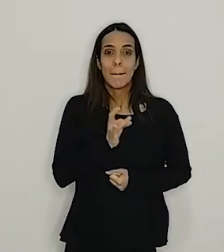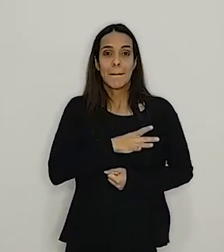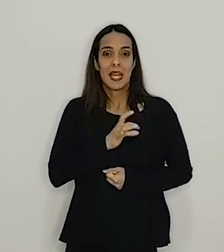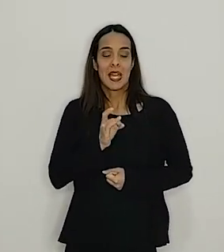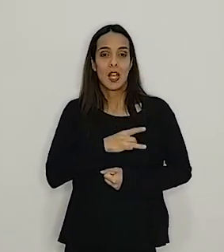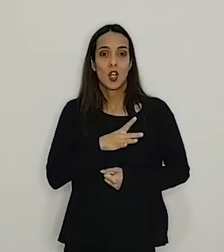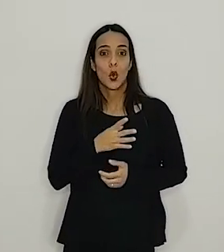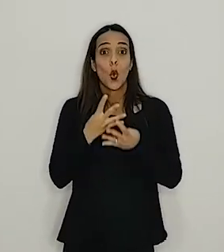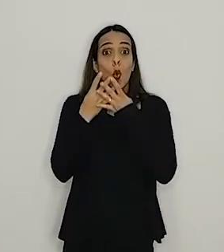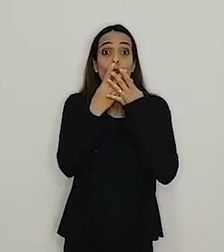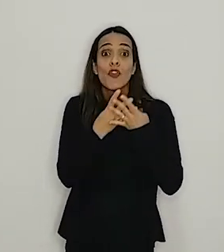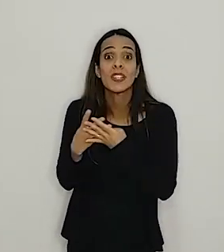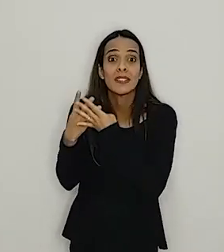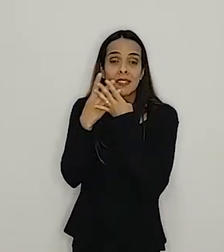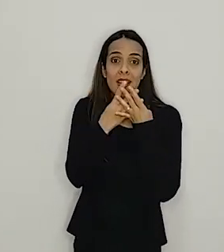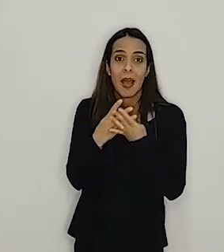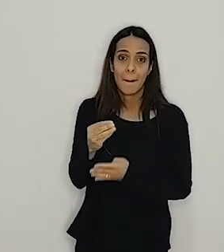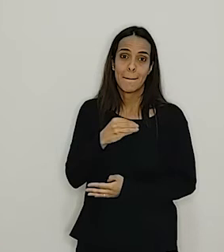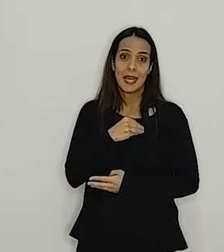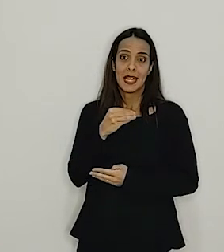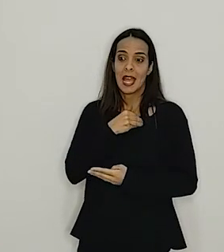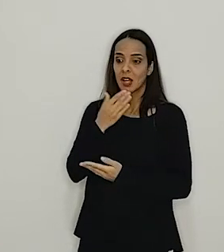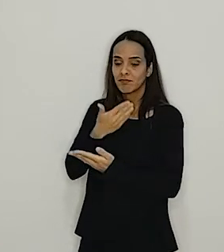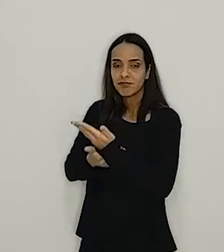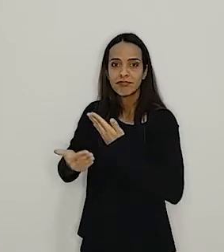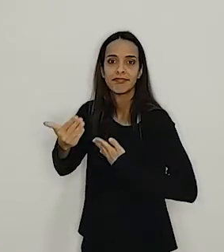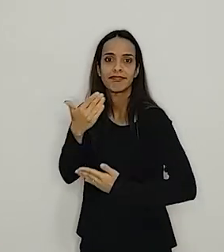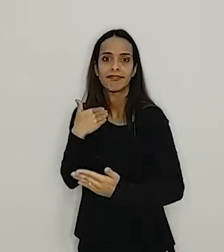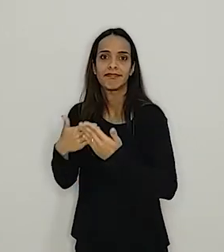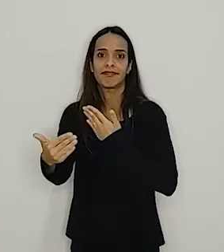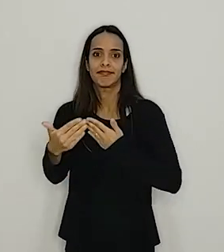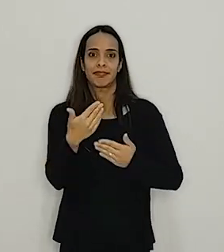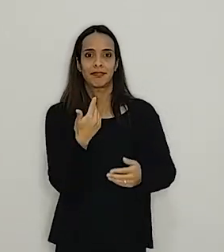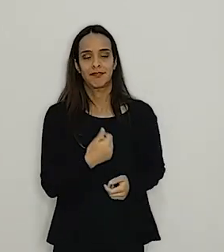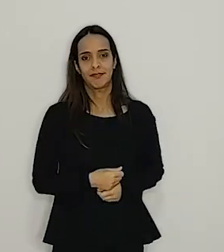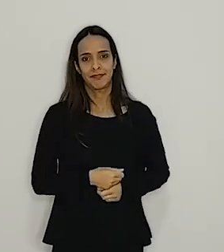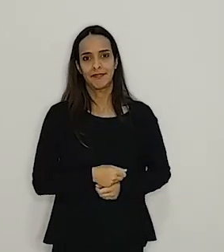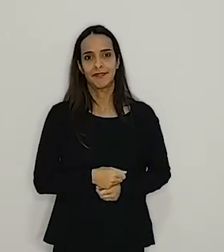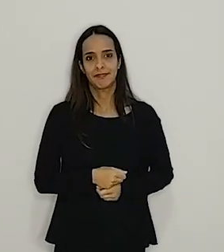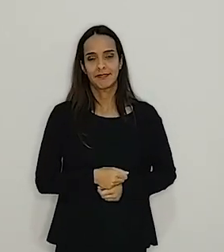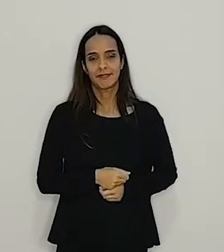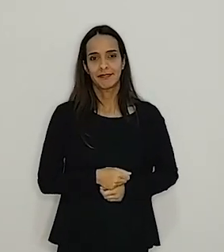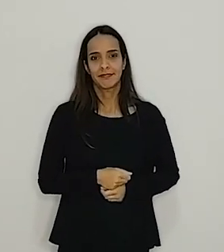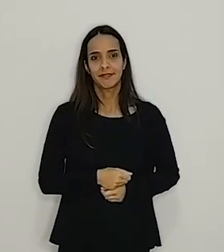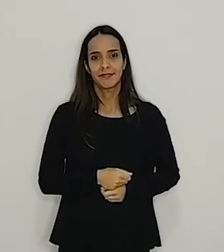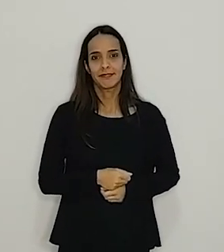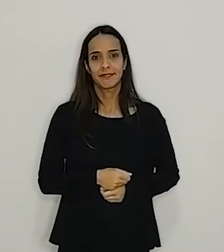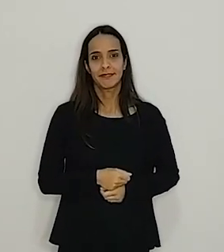medos, confessarmos os nossos pecados uns aos outros,